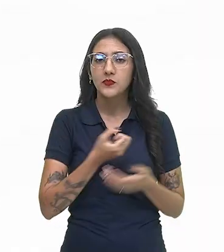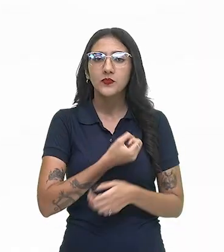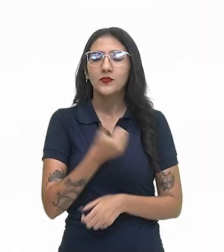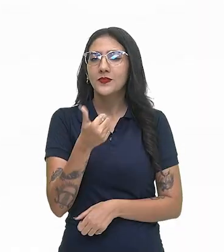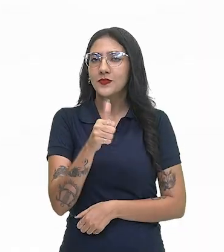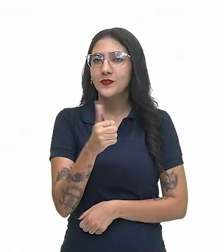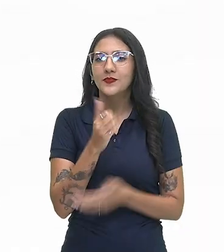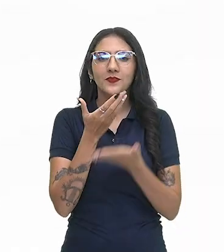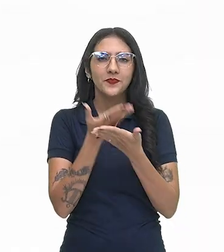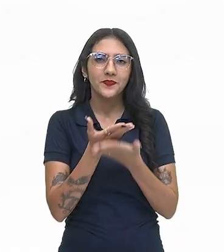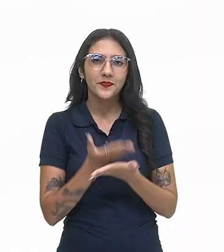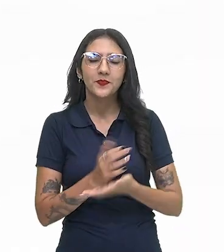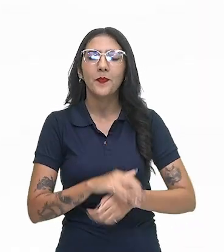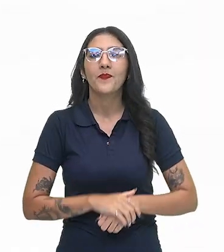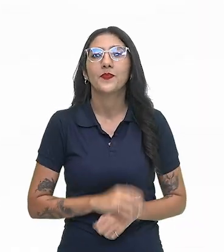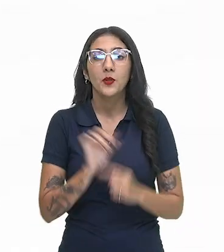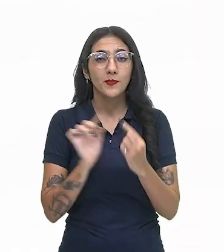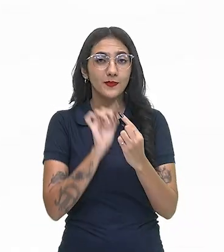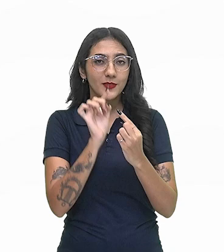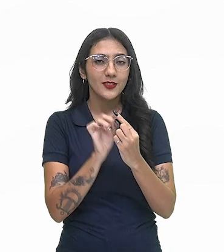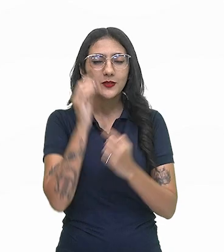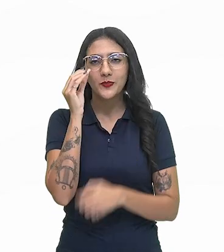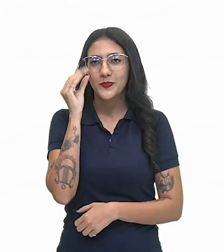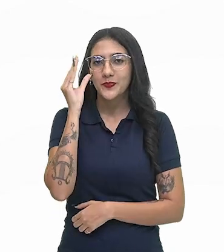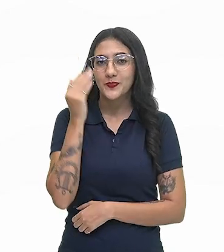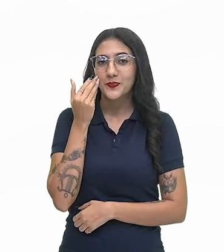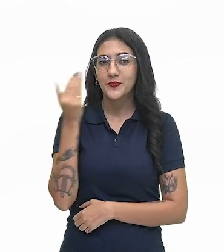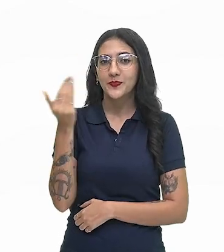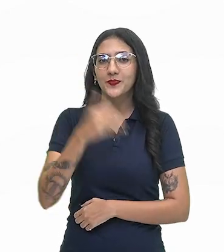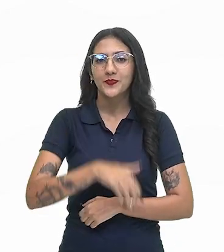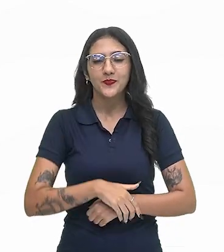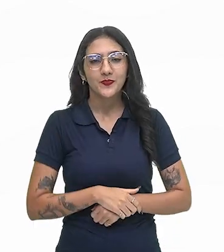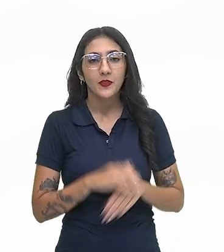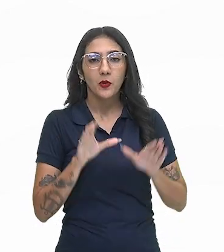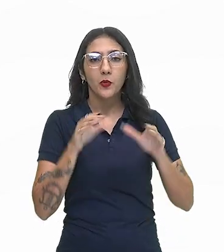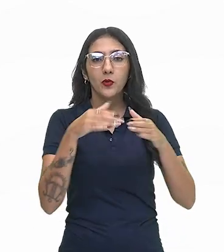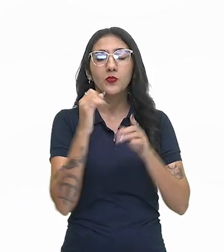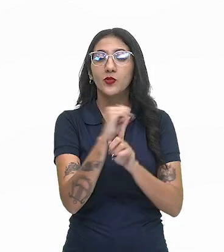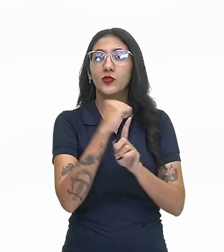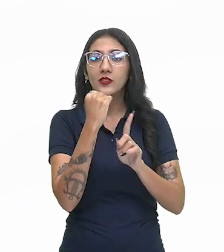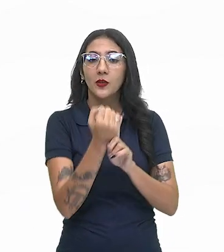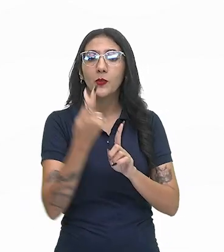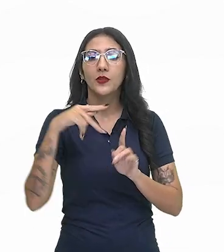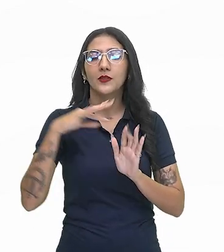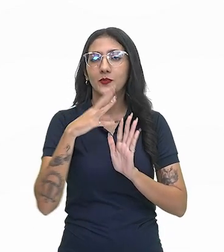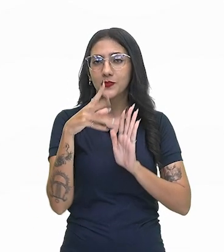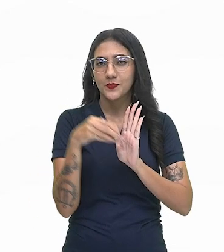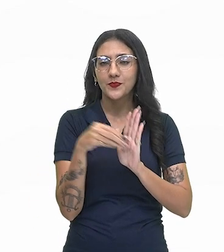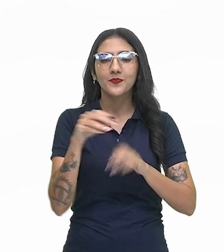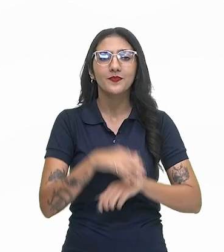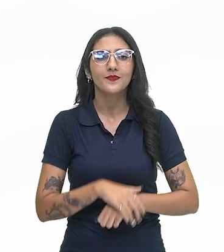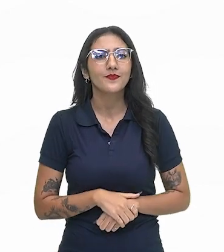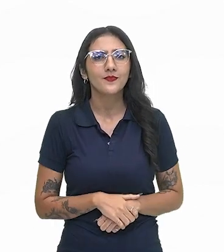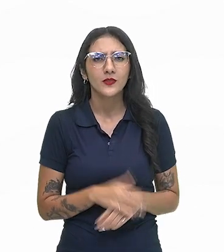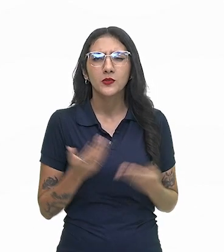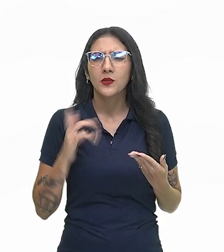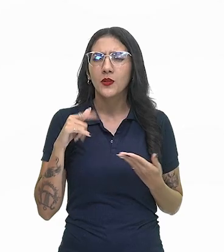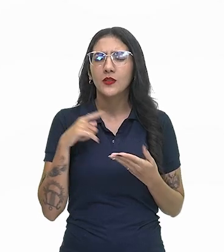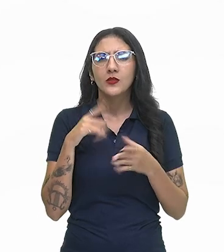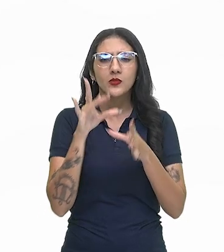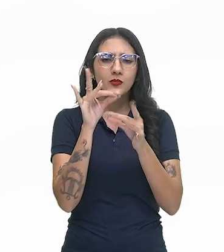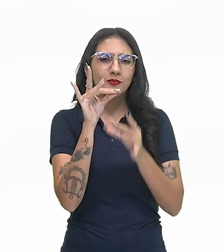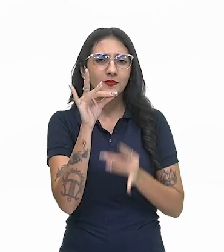11, cujo objeto de conhecimento, movimentos sociais na Amazônia. Qual o detalhamento